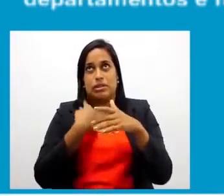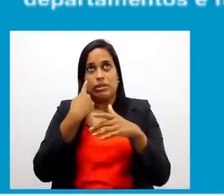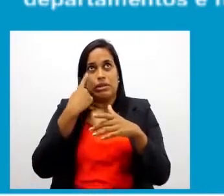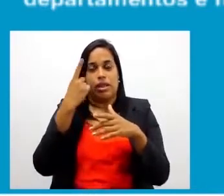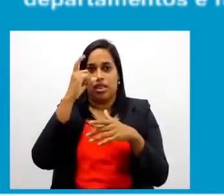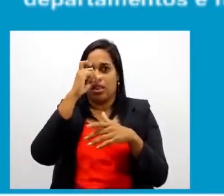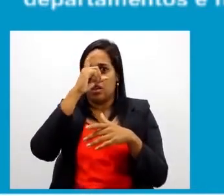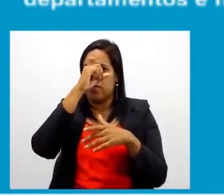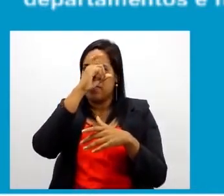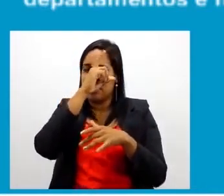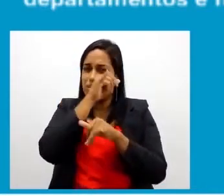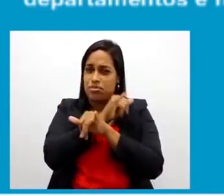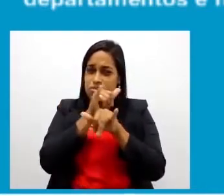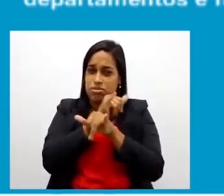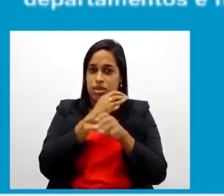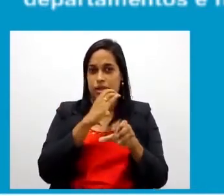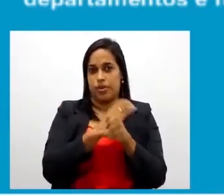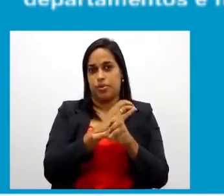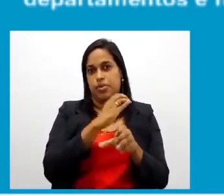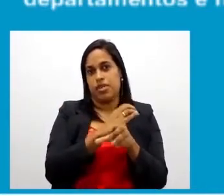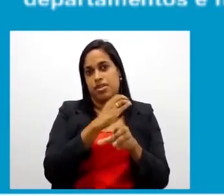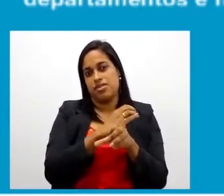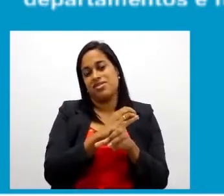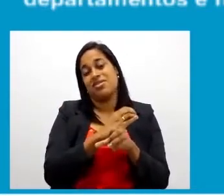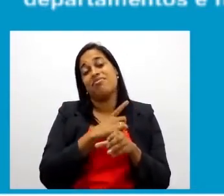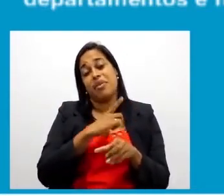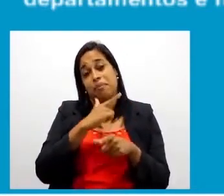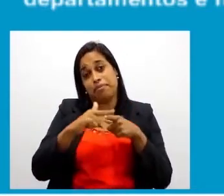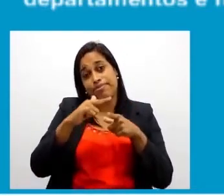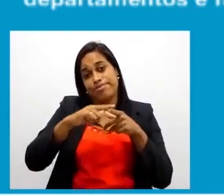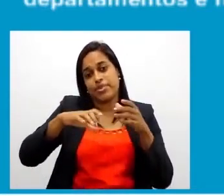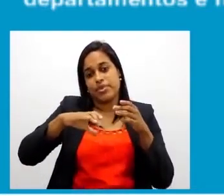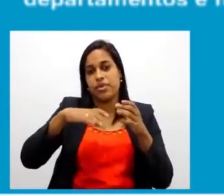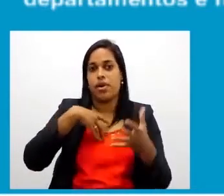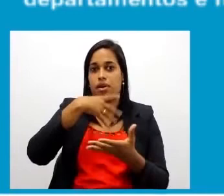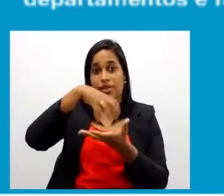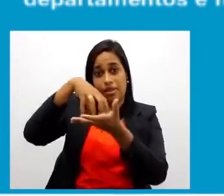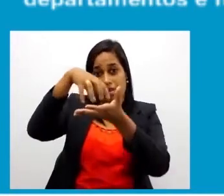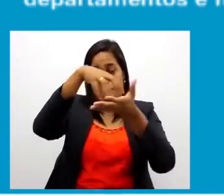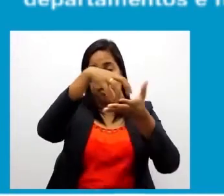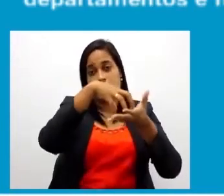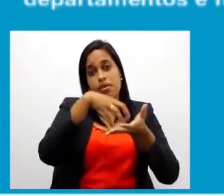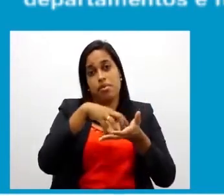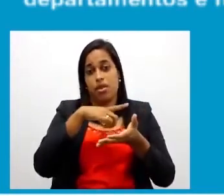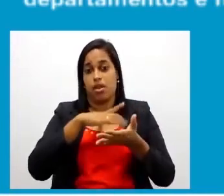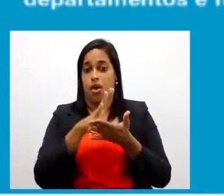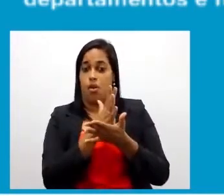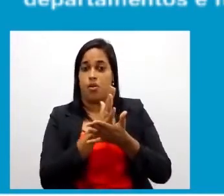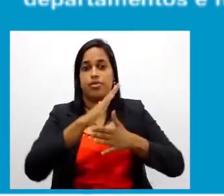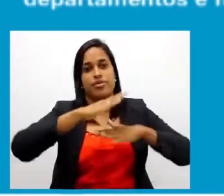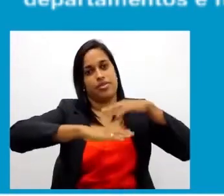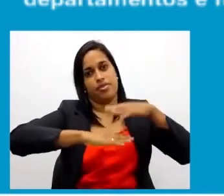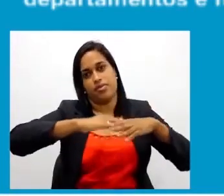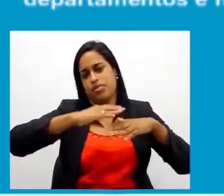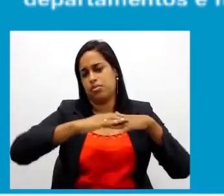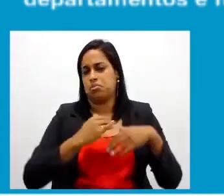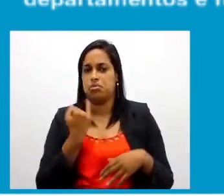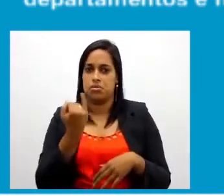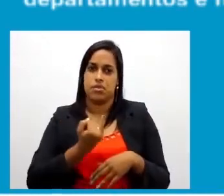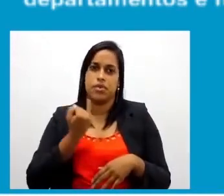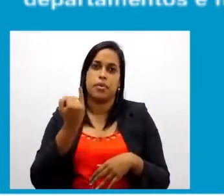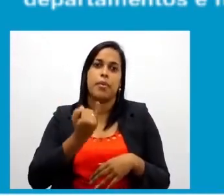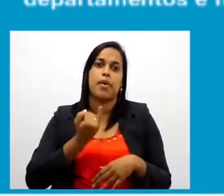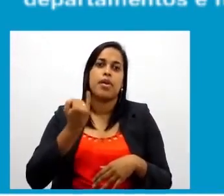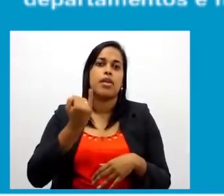complexo fluxo de informações envolve a comunicação entre departamentos e as suas funções. Tem departamentos que têm funções que são